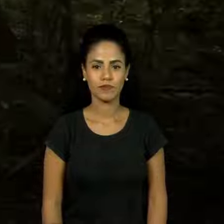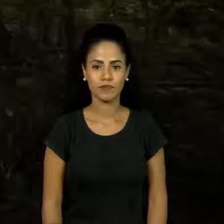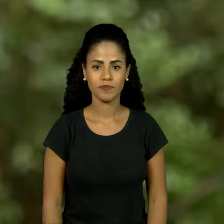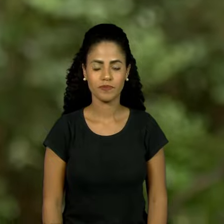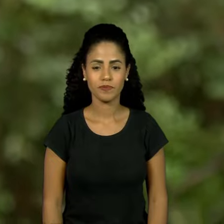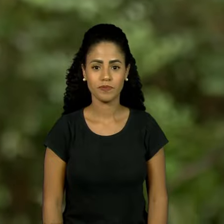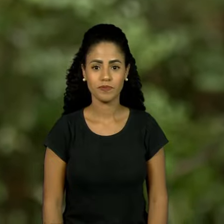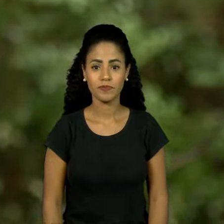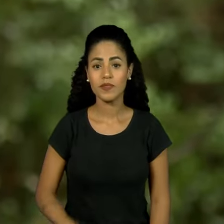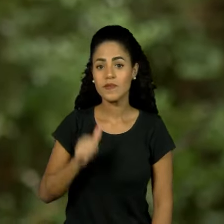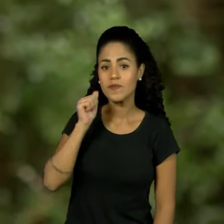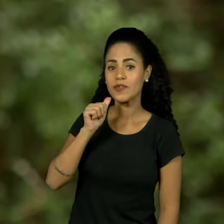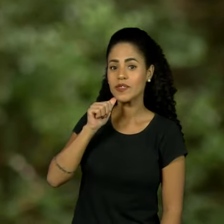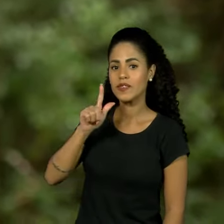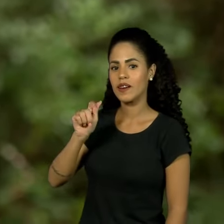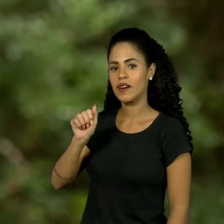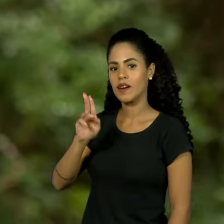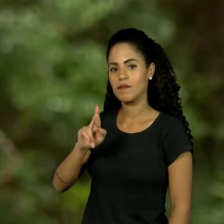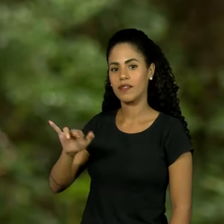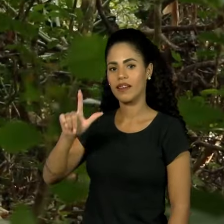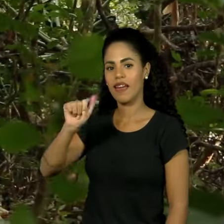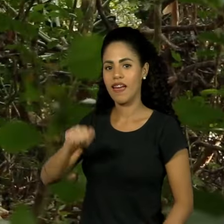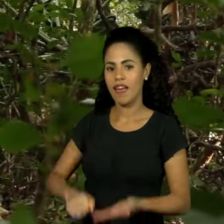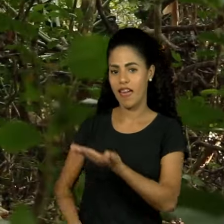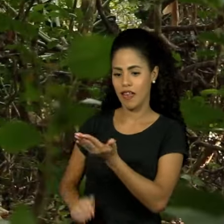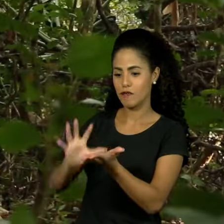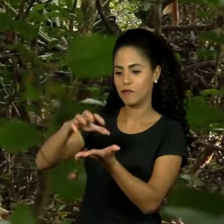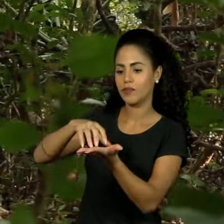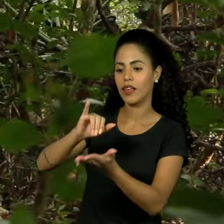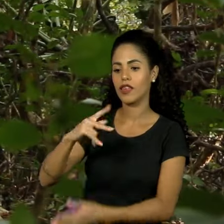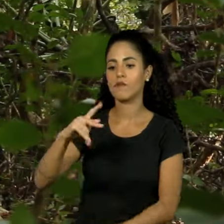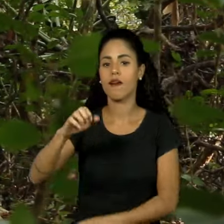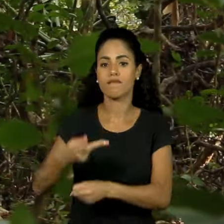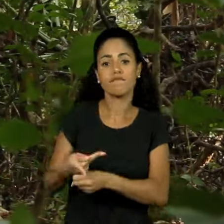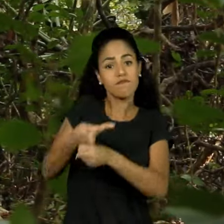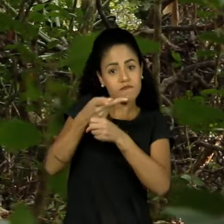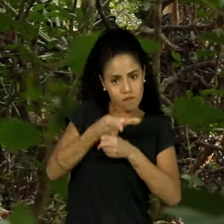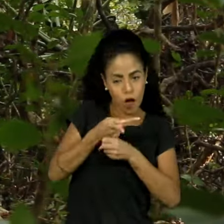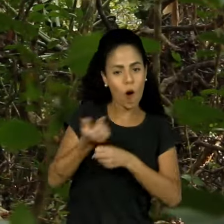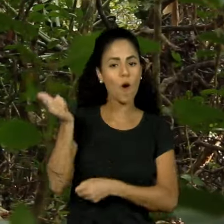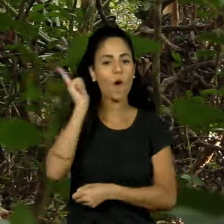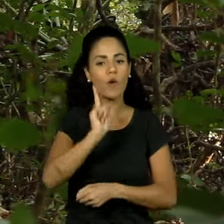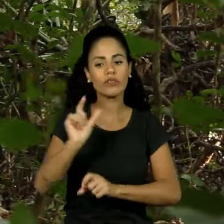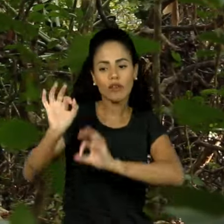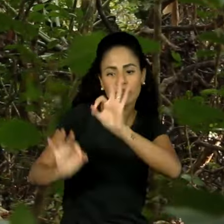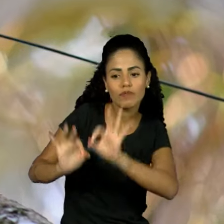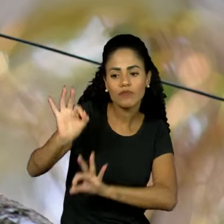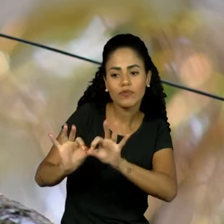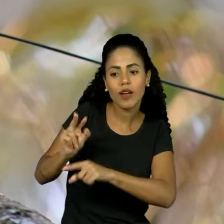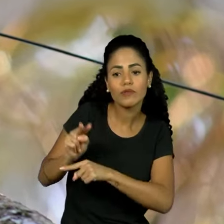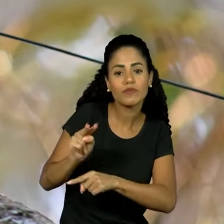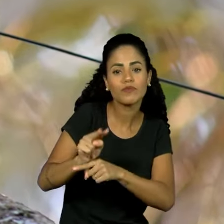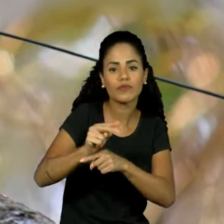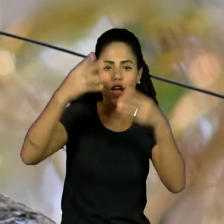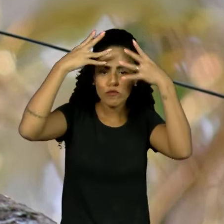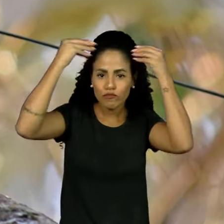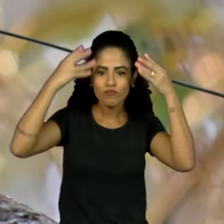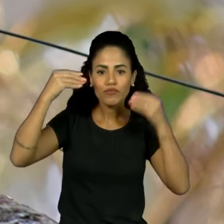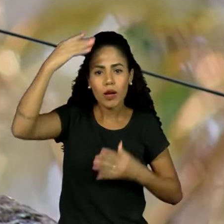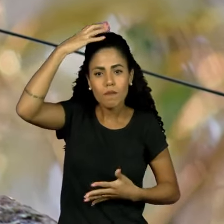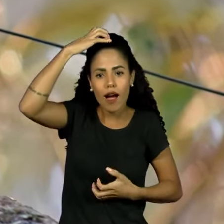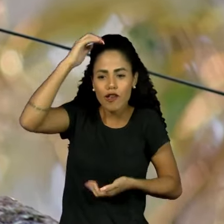A cientista Gabriela Rezende, da ONG IP, ganha prêmio internacional pelo programa de conservação do mico-leão